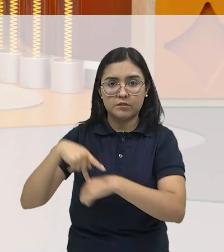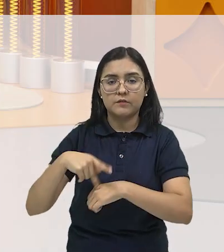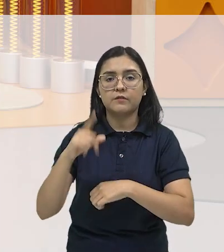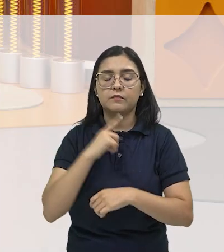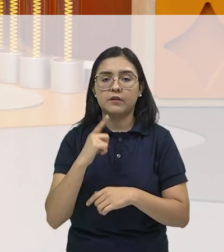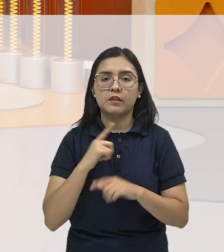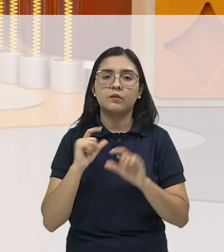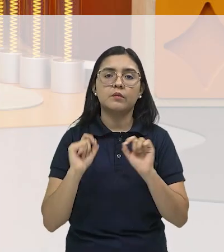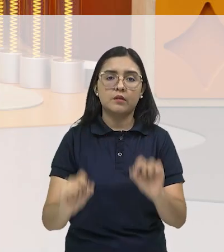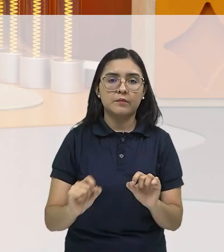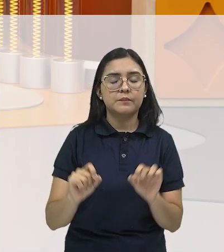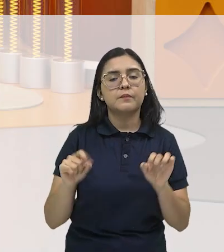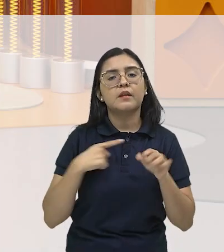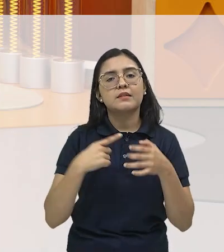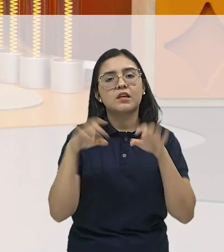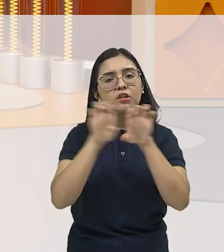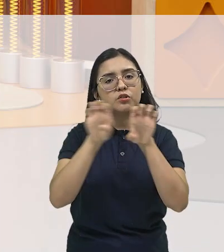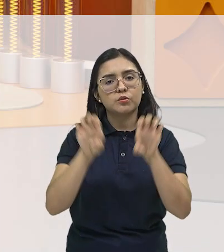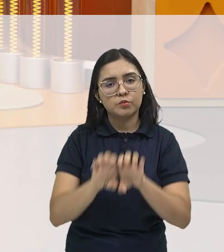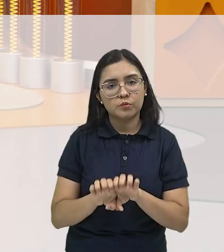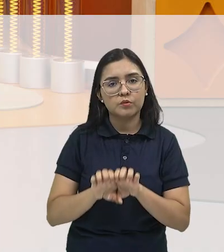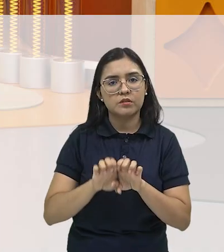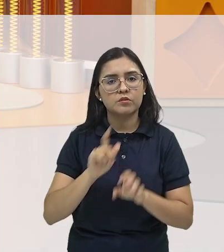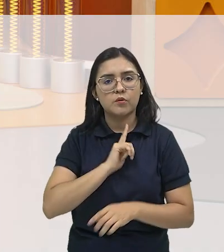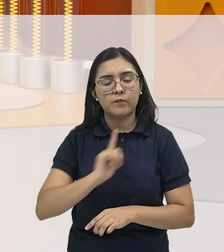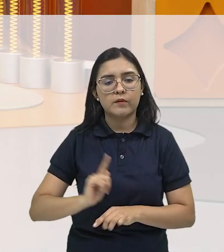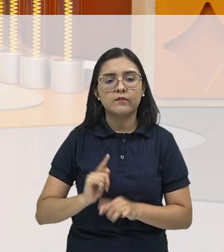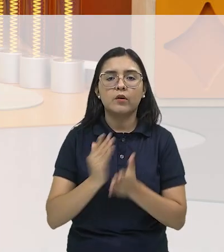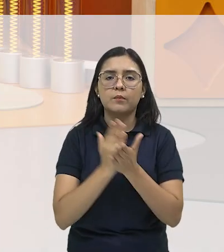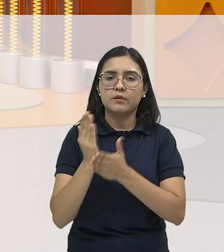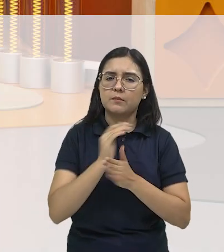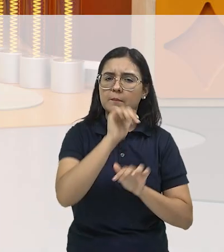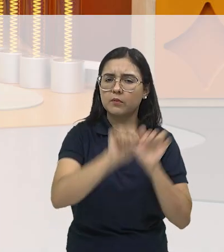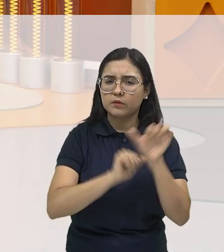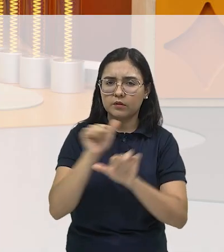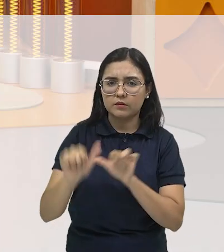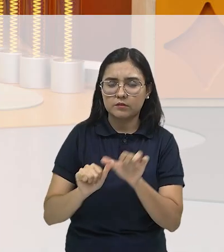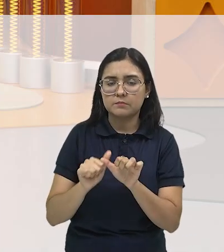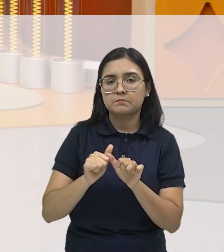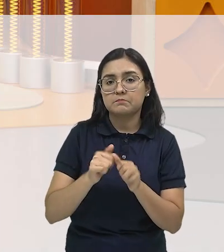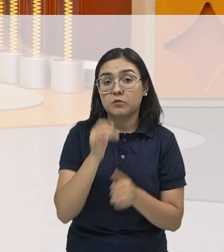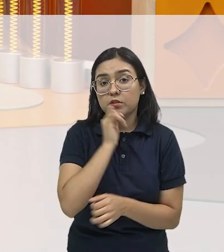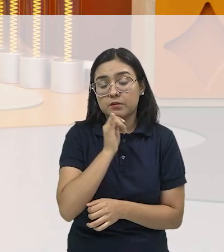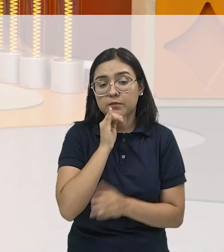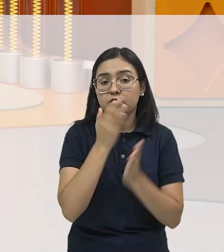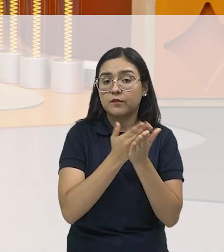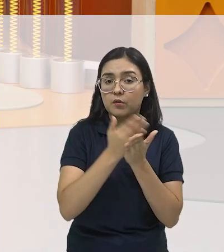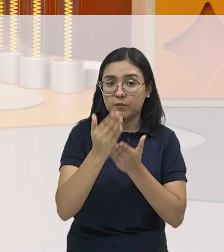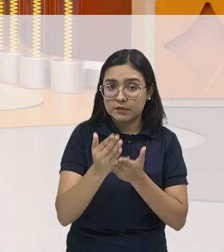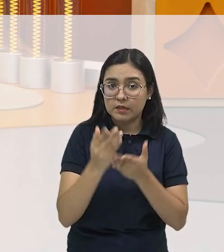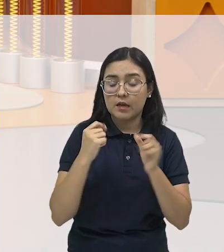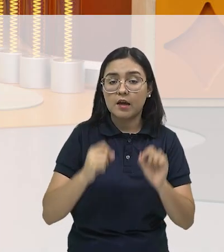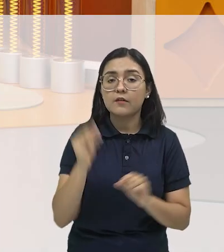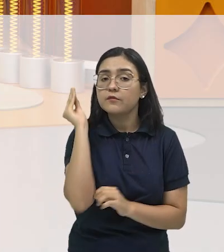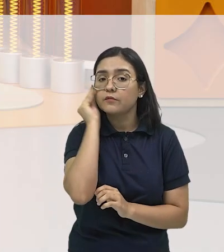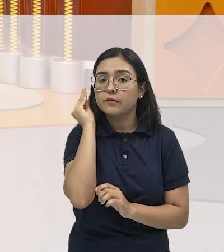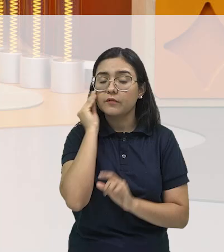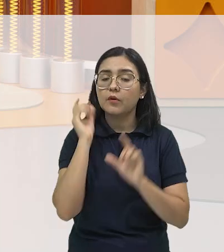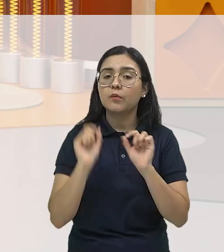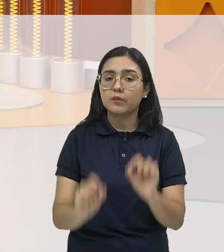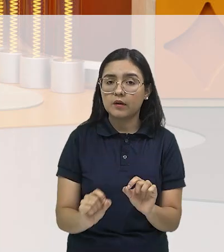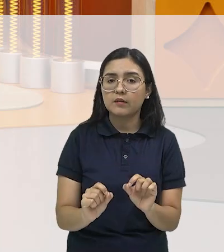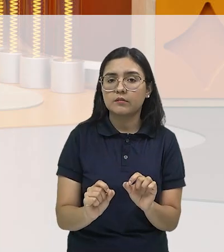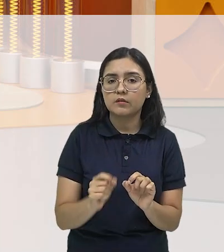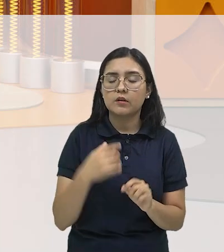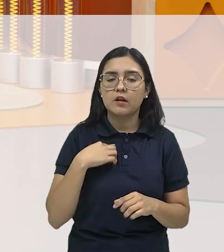as estruturas de governo iniciando uma certa mudança, onde, por exemplo, a gente já vai começar a ver ali o surgimento